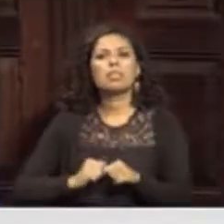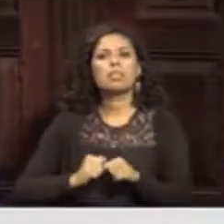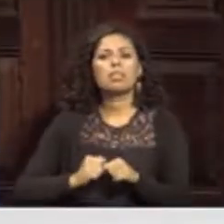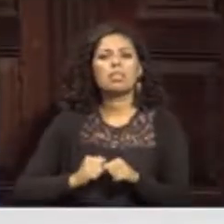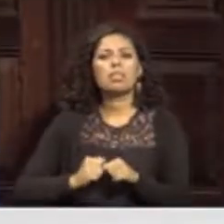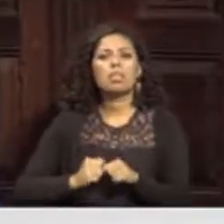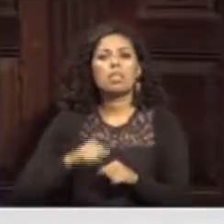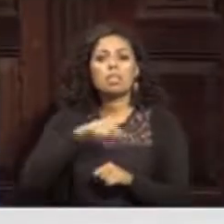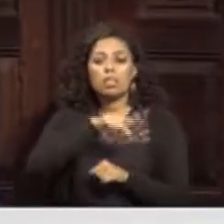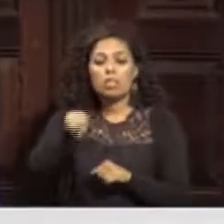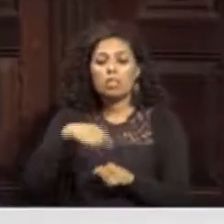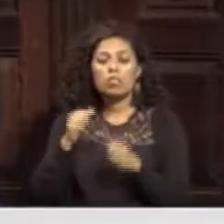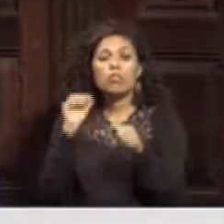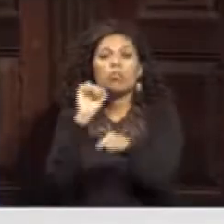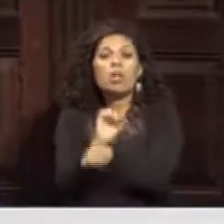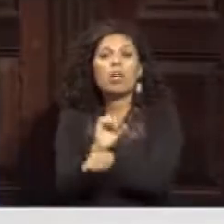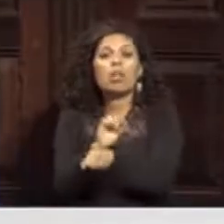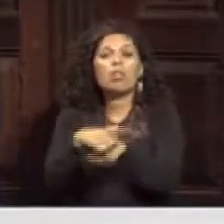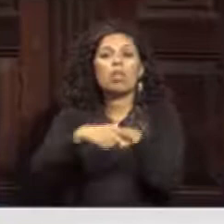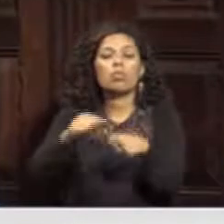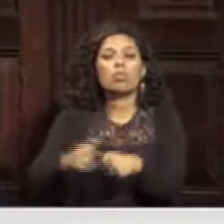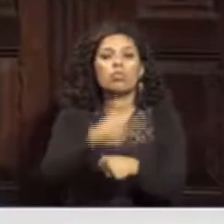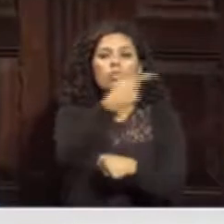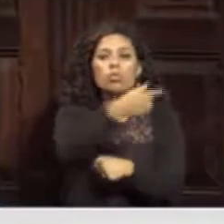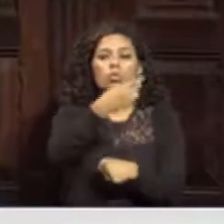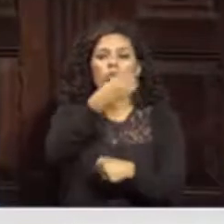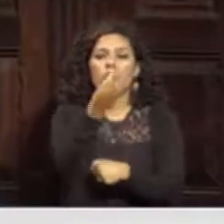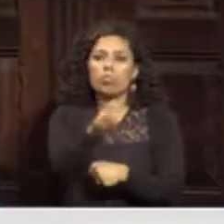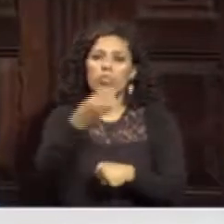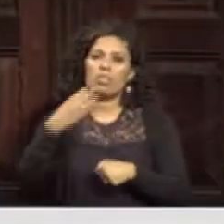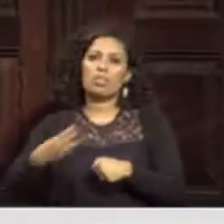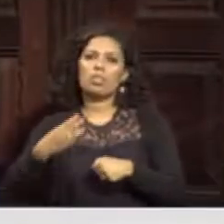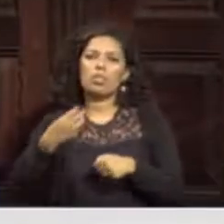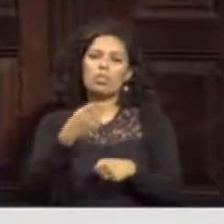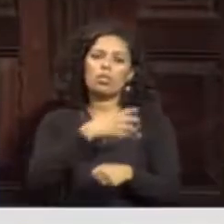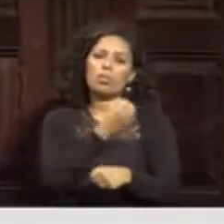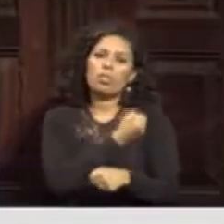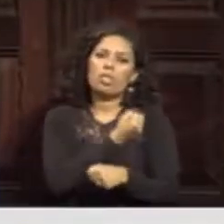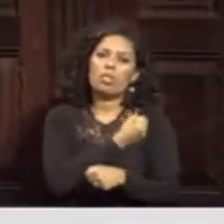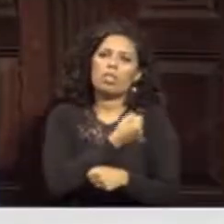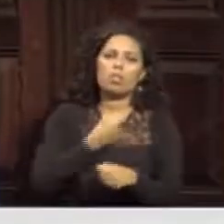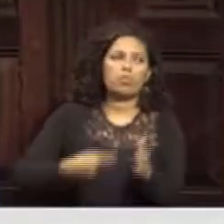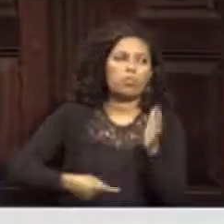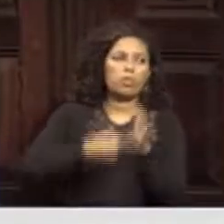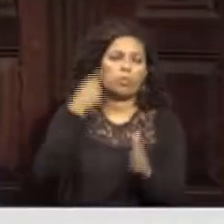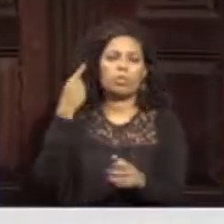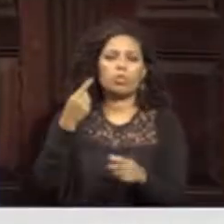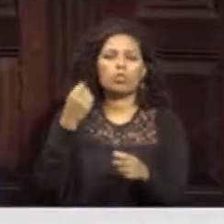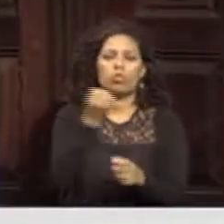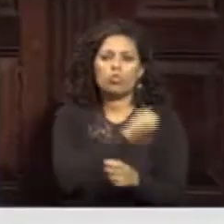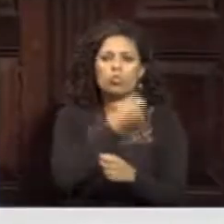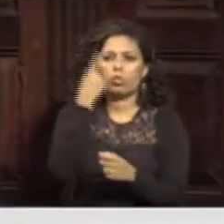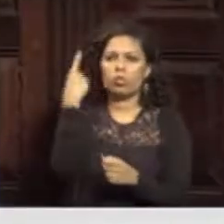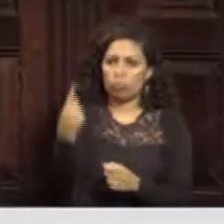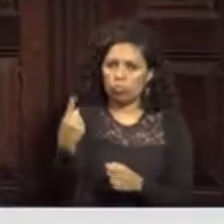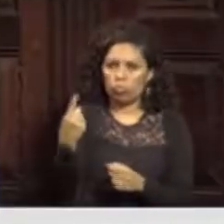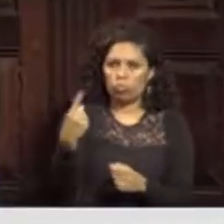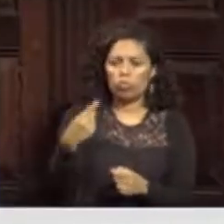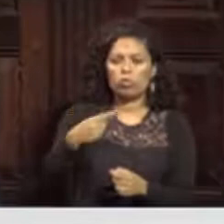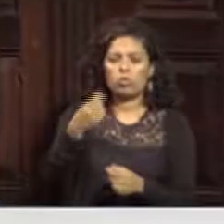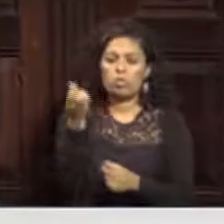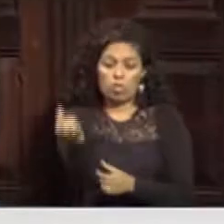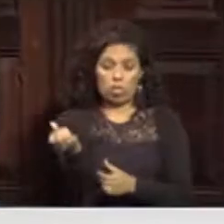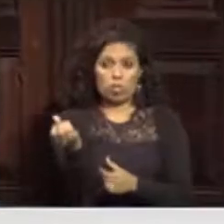nos artigos 263, parágrafo 1º, inciso 1 e